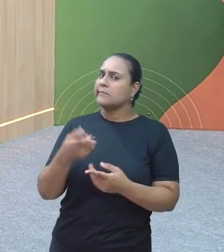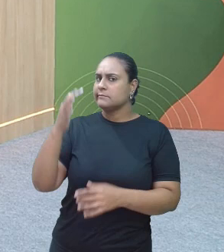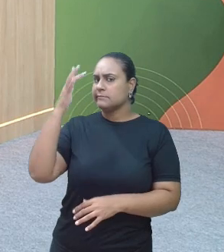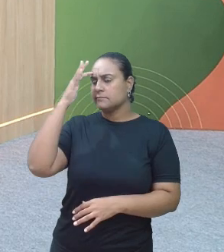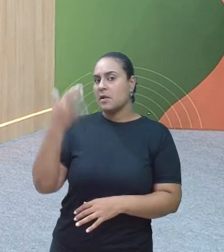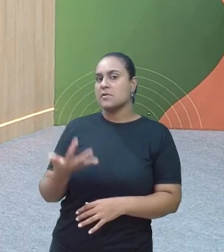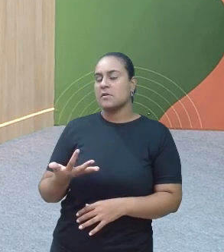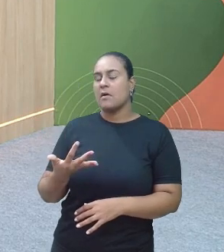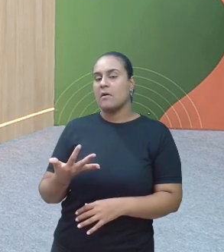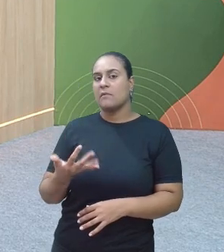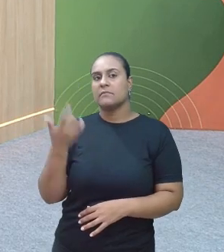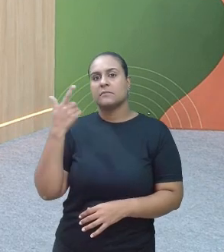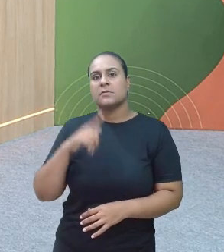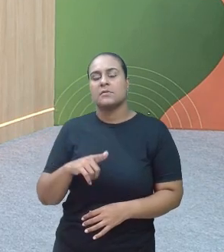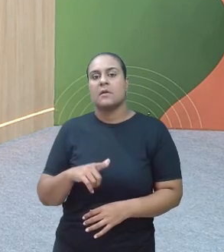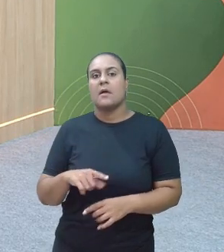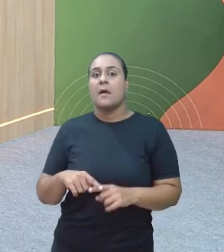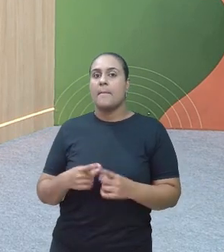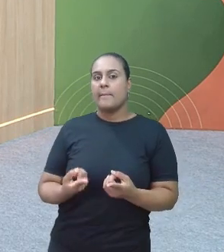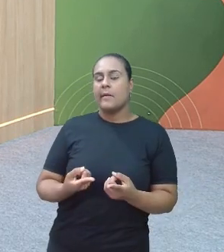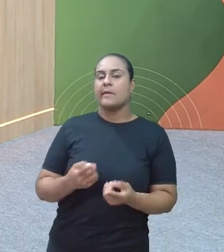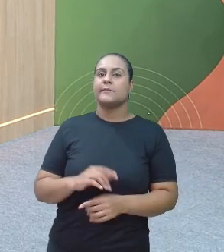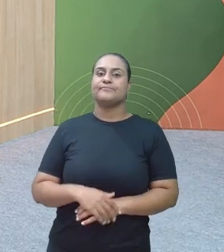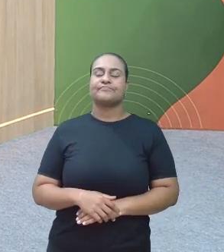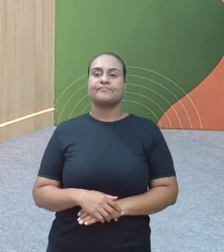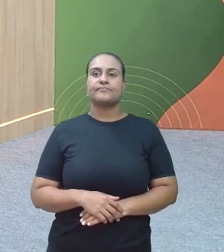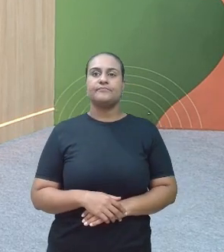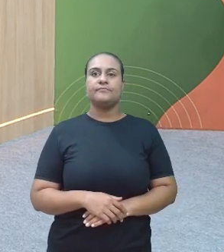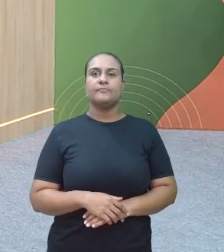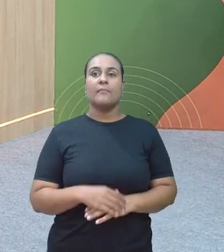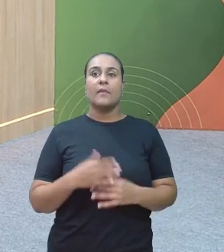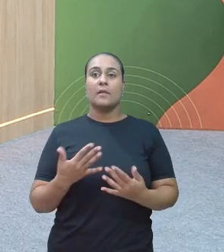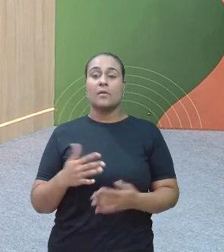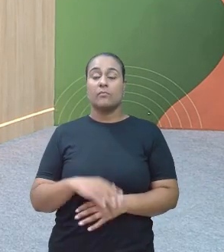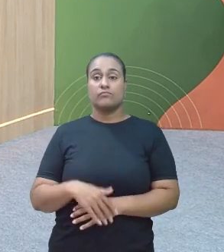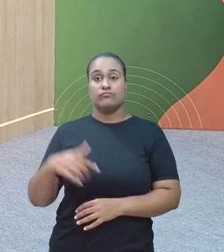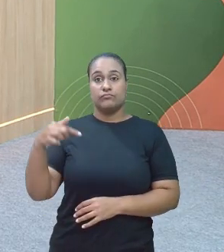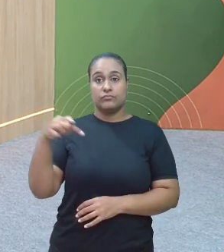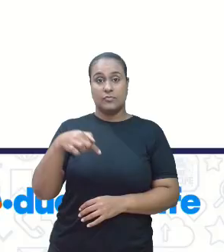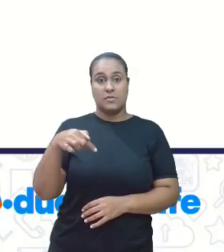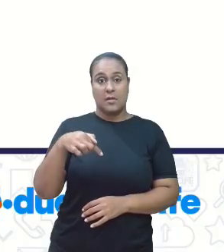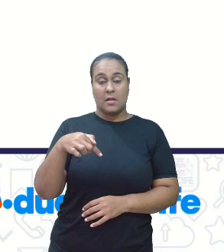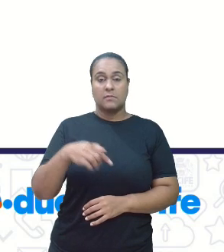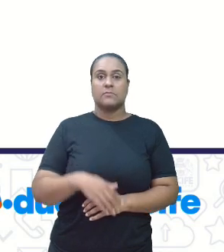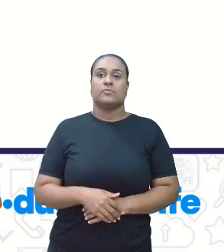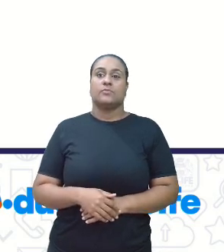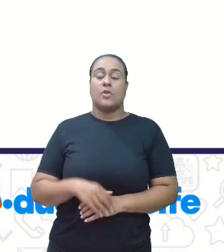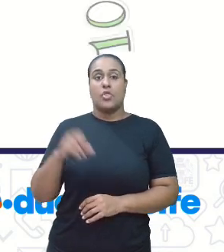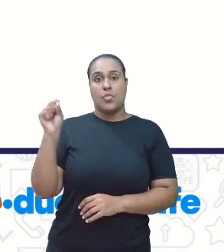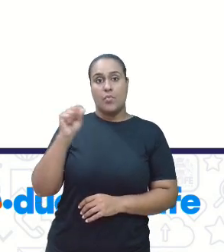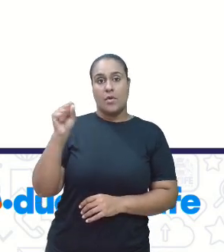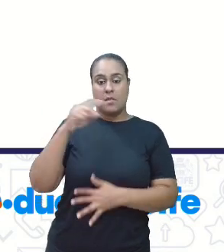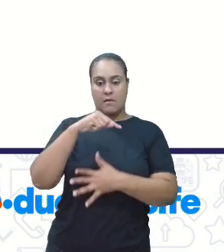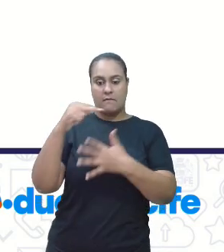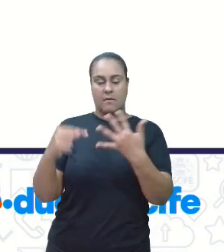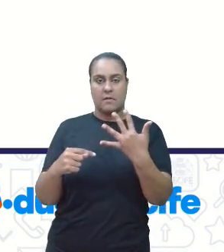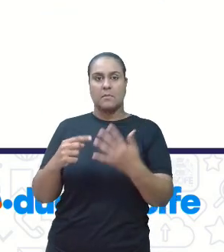Então, como eu disse, tem a vantagem e tem as desvantagens, né? Então, chegando no 7º elemento, no 8º